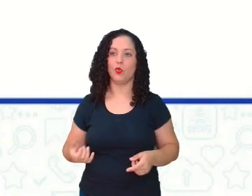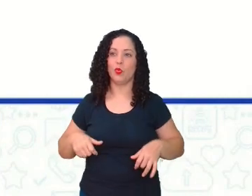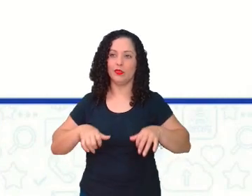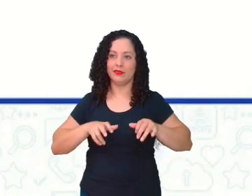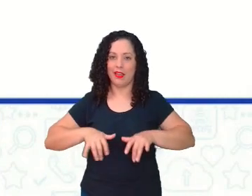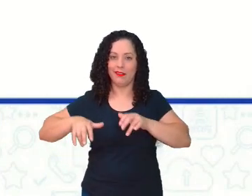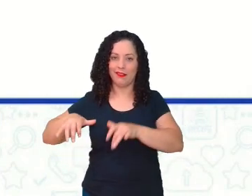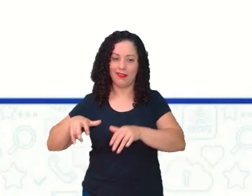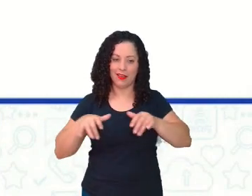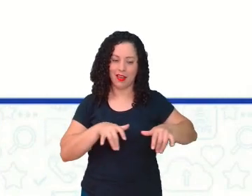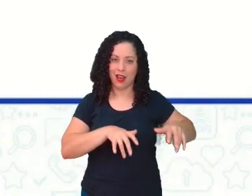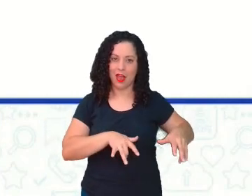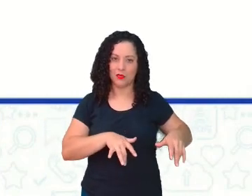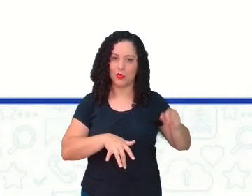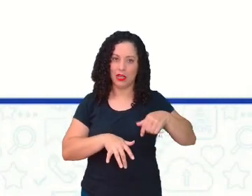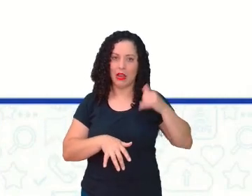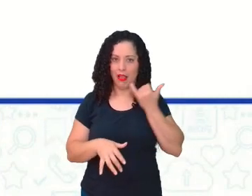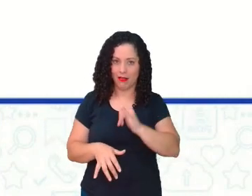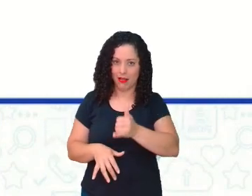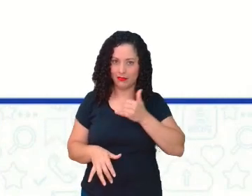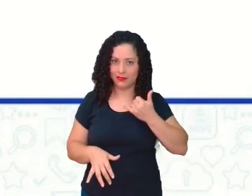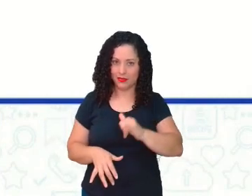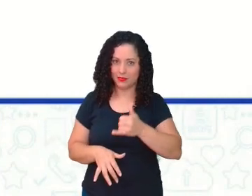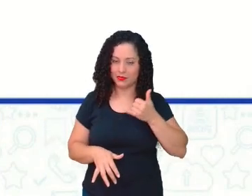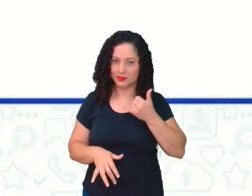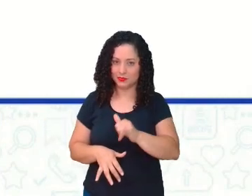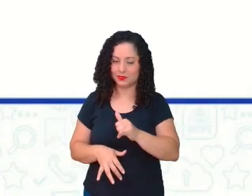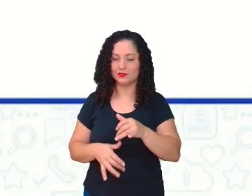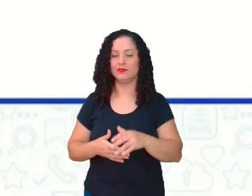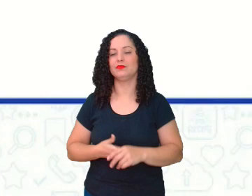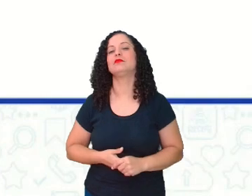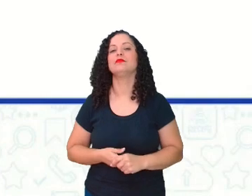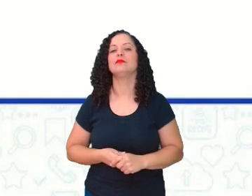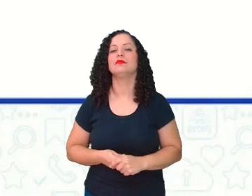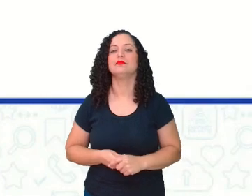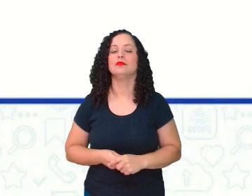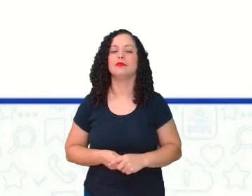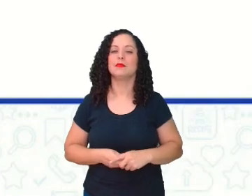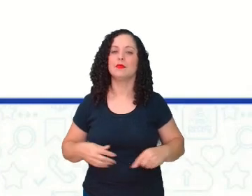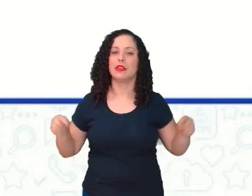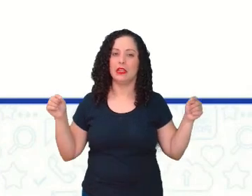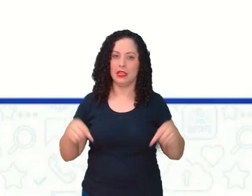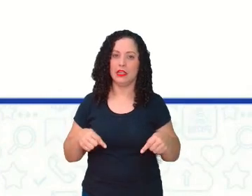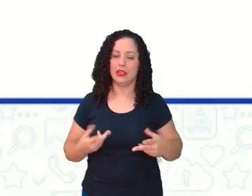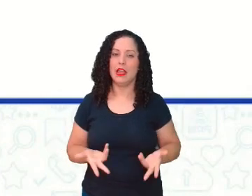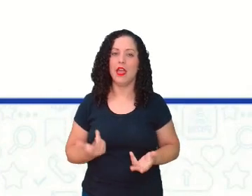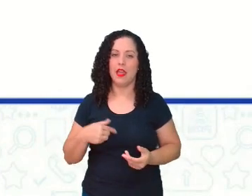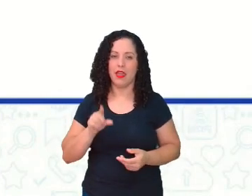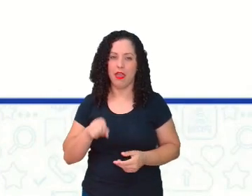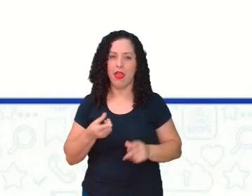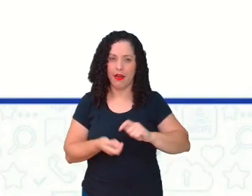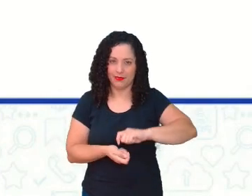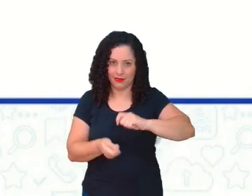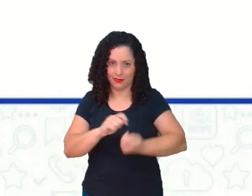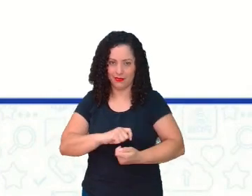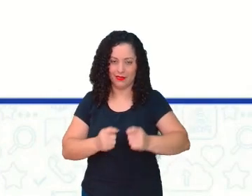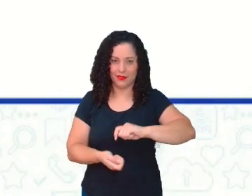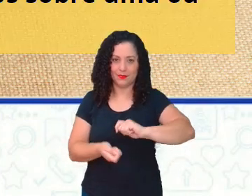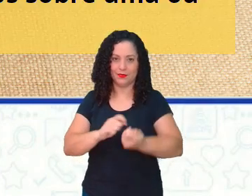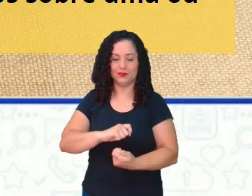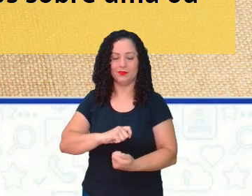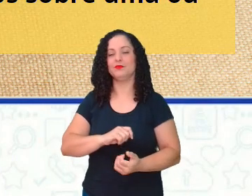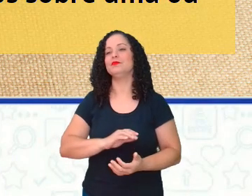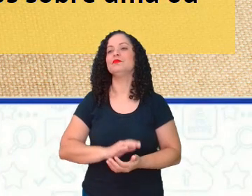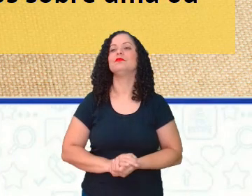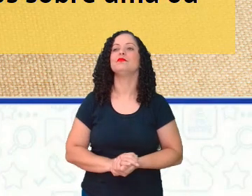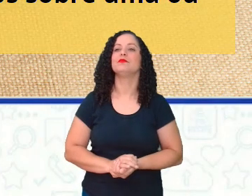instrumento eletrônico, né? O som vai ser produzido aí de forma artificial mesmo, a partir de estímulos